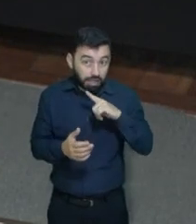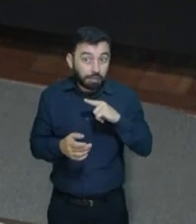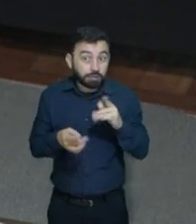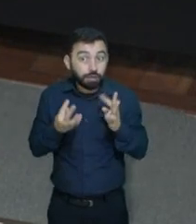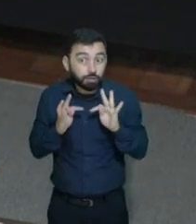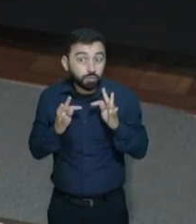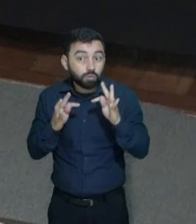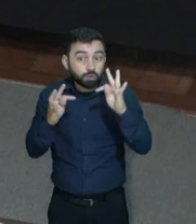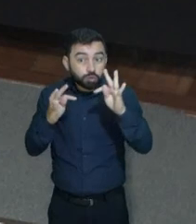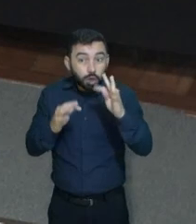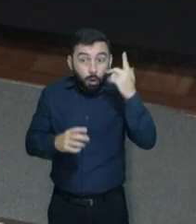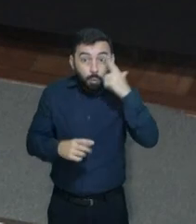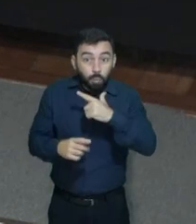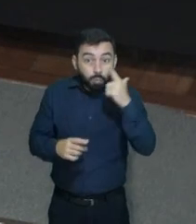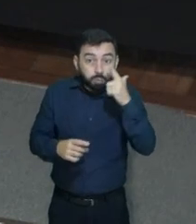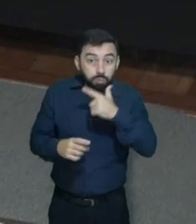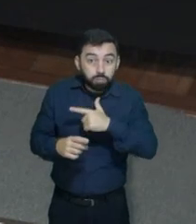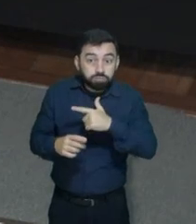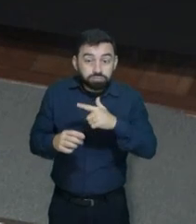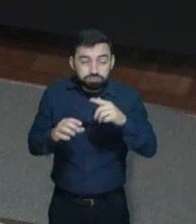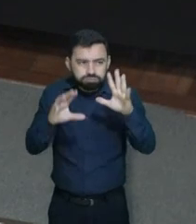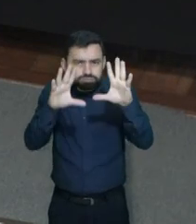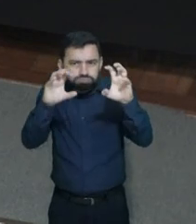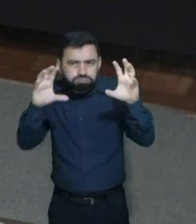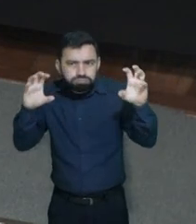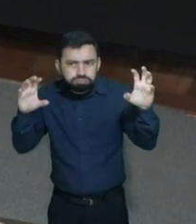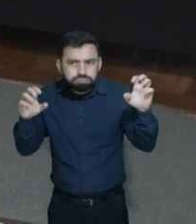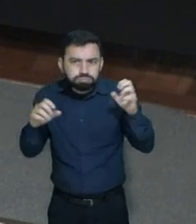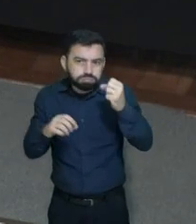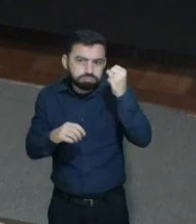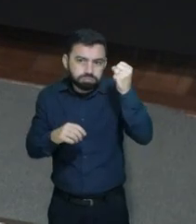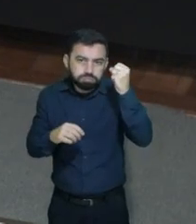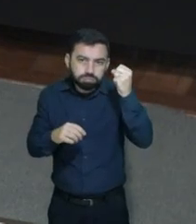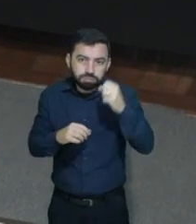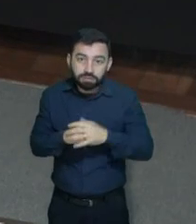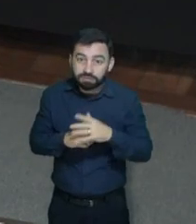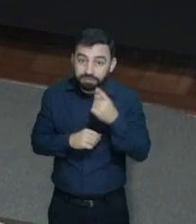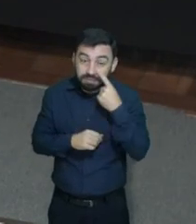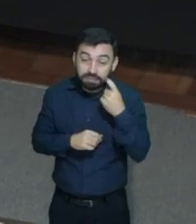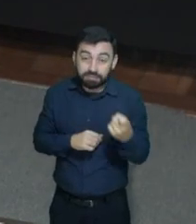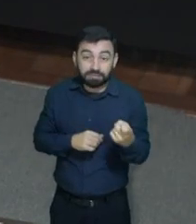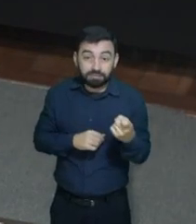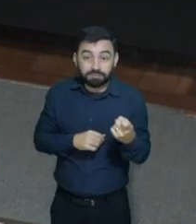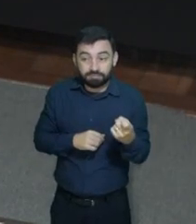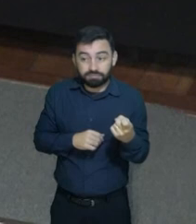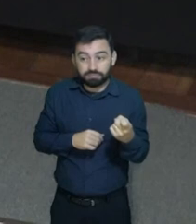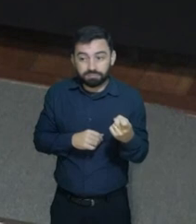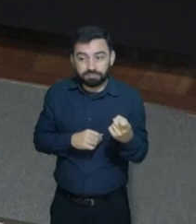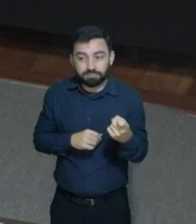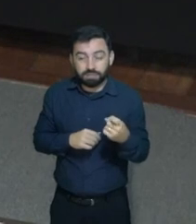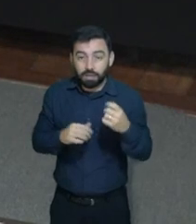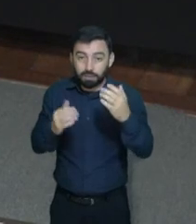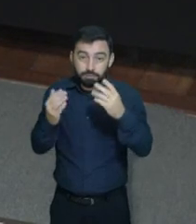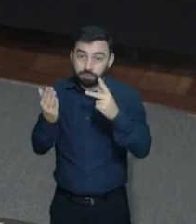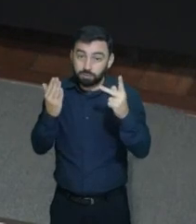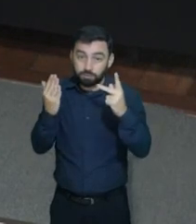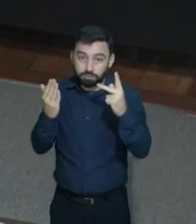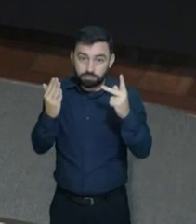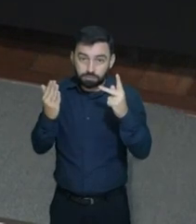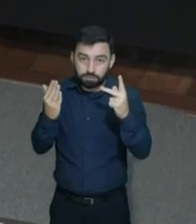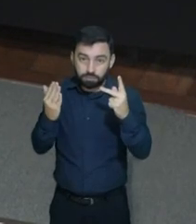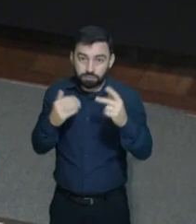tem uma tecnologia que conseguisse formar toda aquela nuvem. Eu acho interessantíssimo. Isso é um caso de psicologia, eu